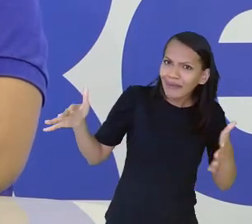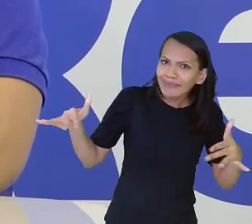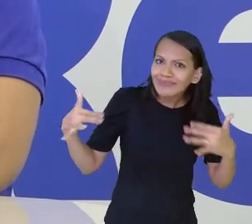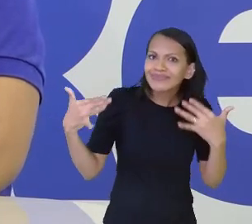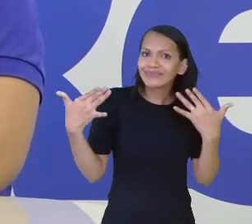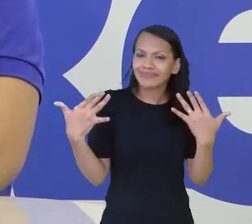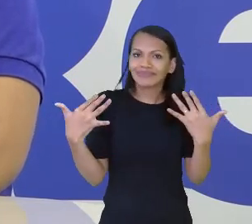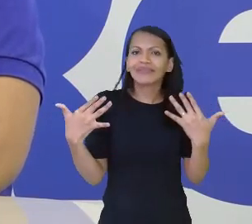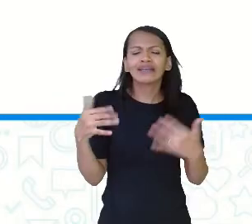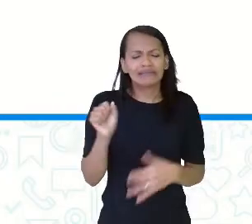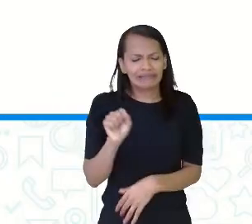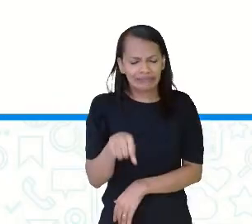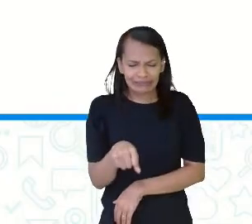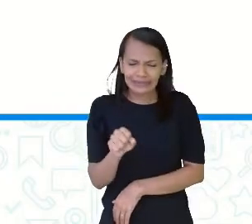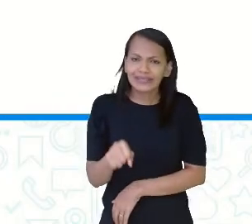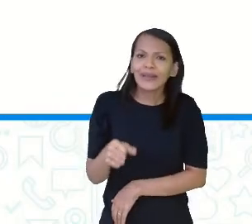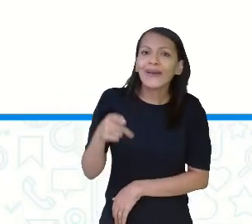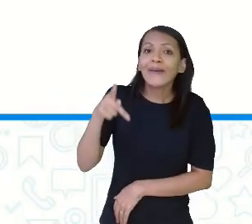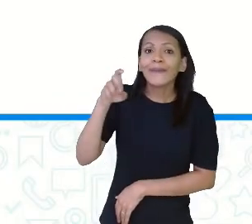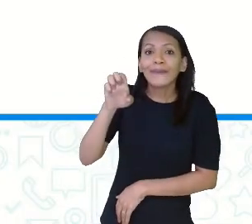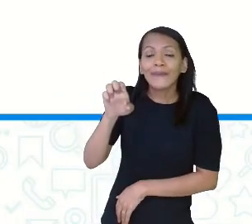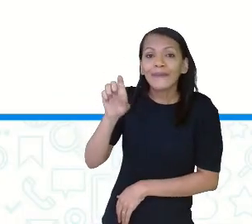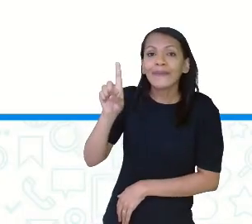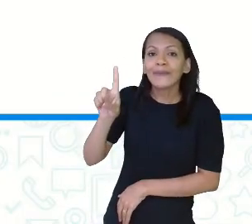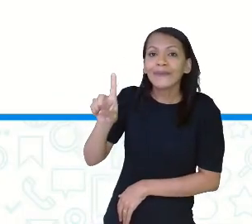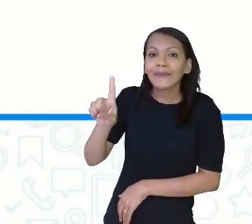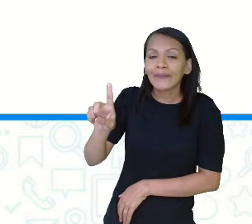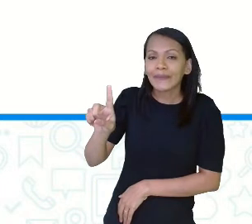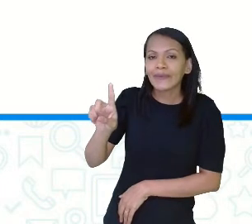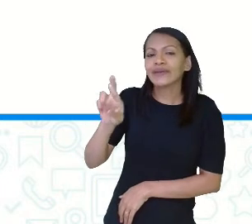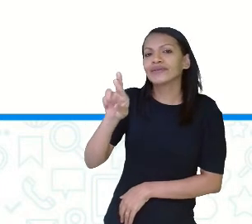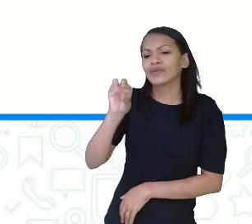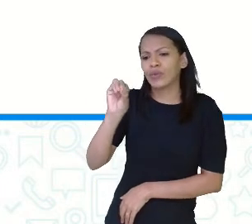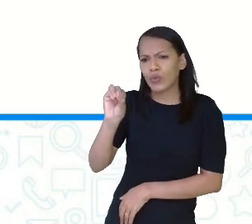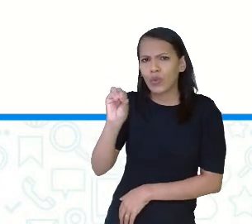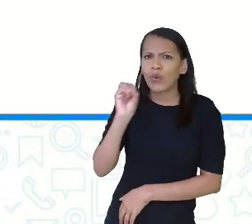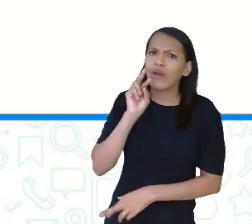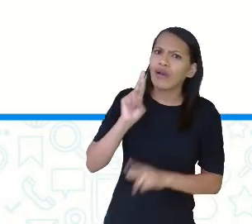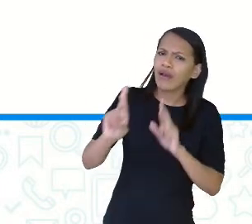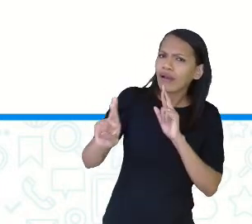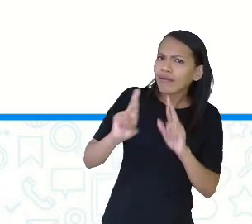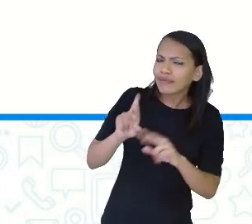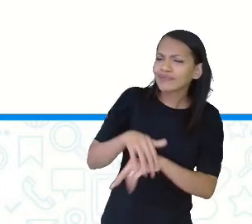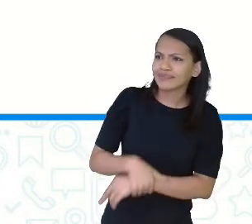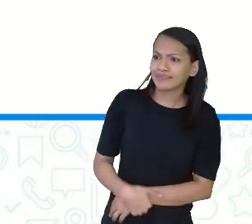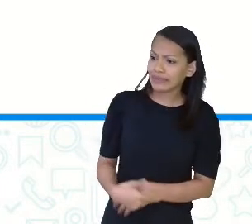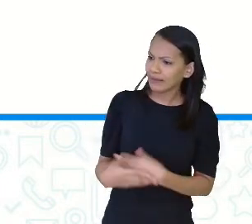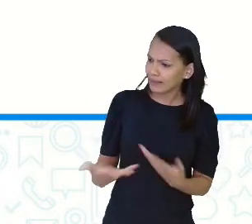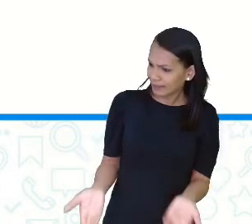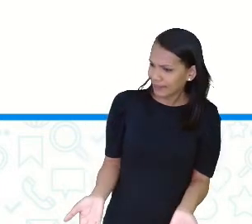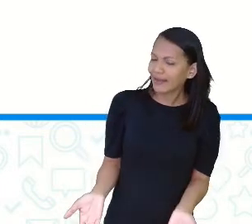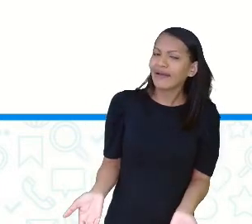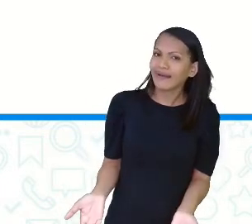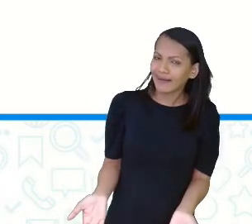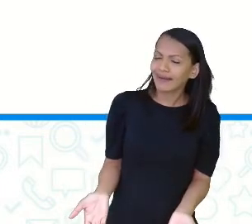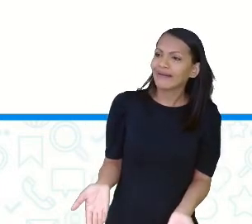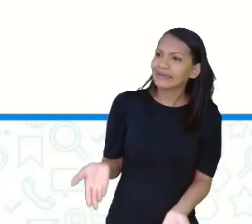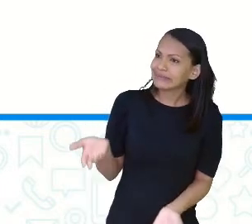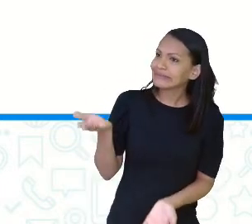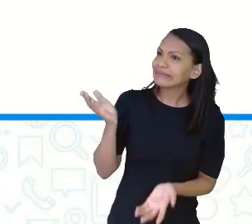Pedro respondeu. Olha, ele colocou aí, aqui 32. Será que Pedro respondeu